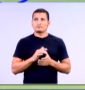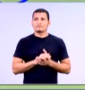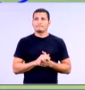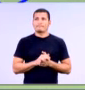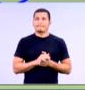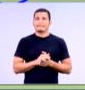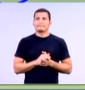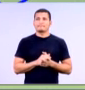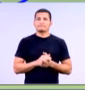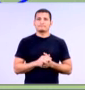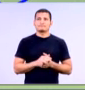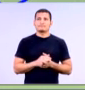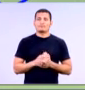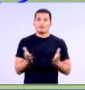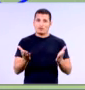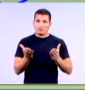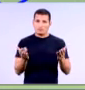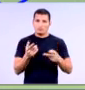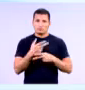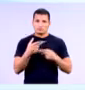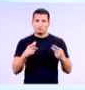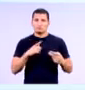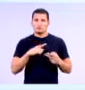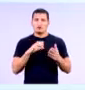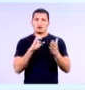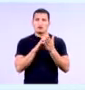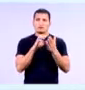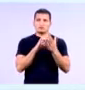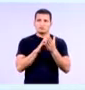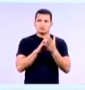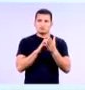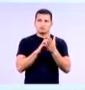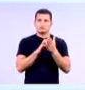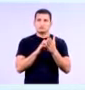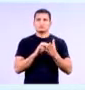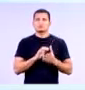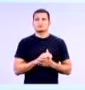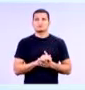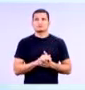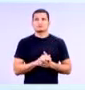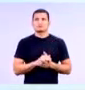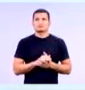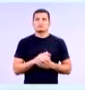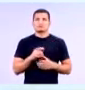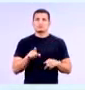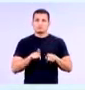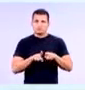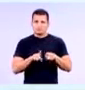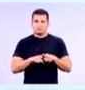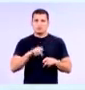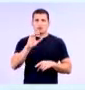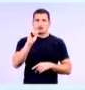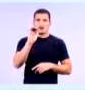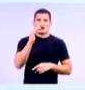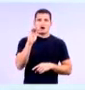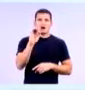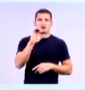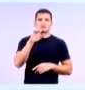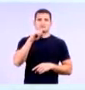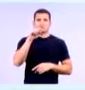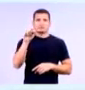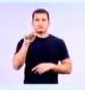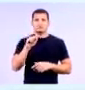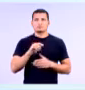gente, agora nossos objetos têm características e nossos objetos executam ações. Quer dizer, nossos